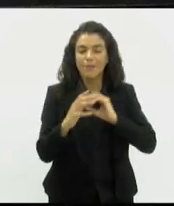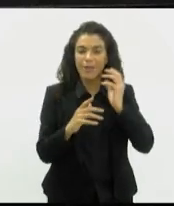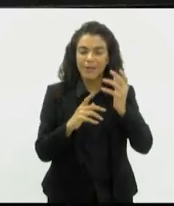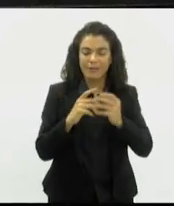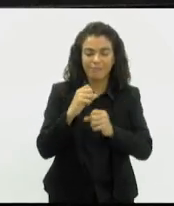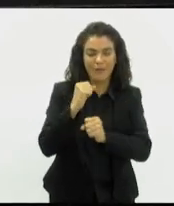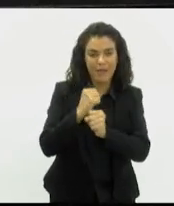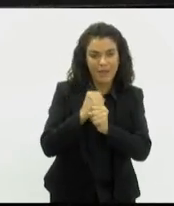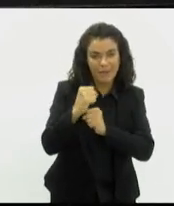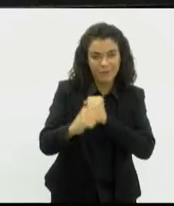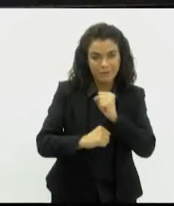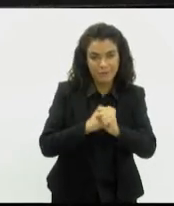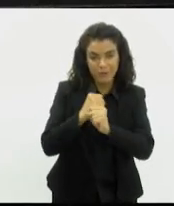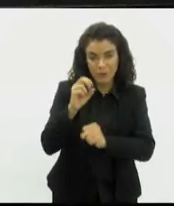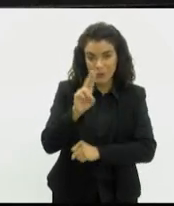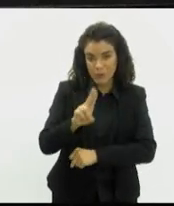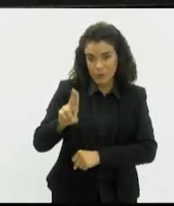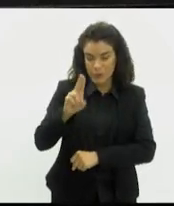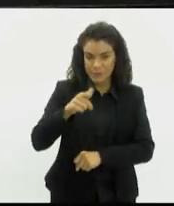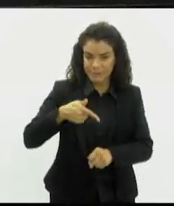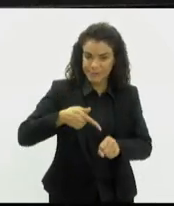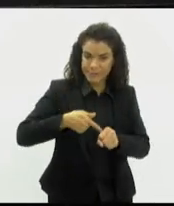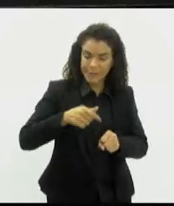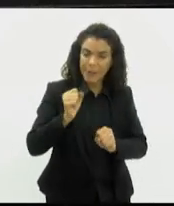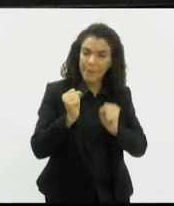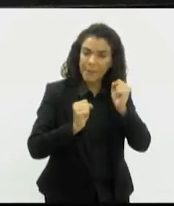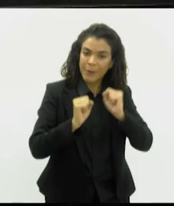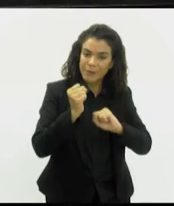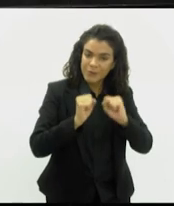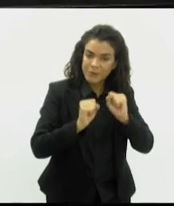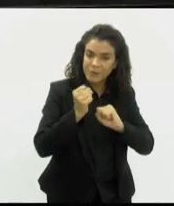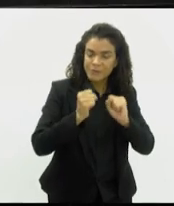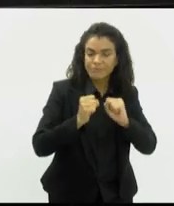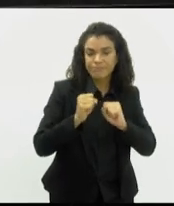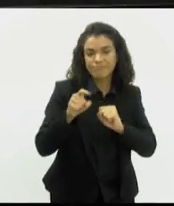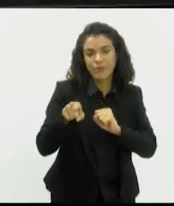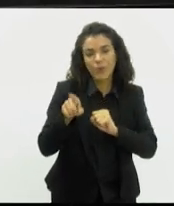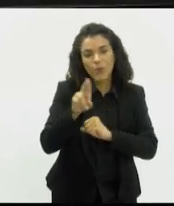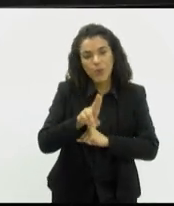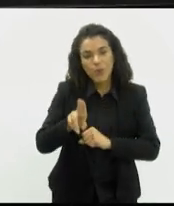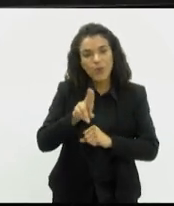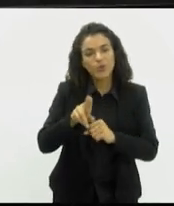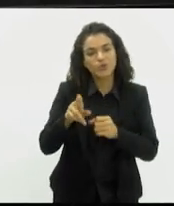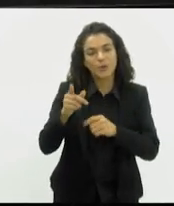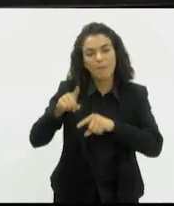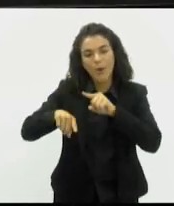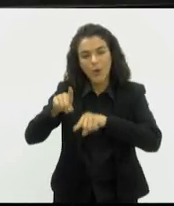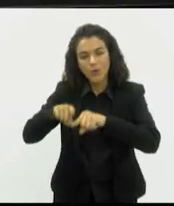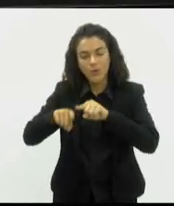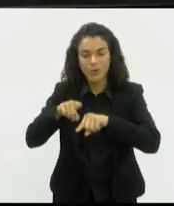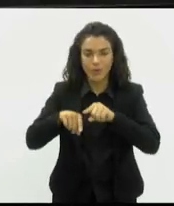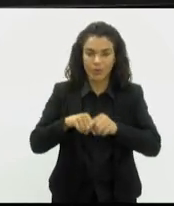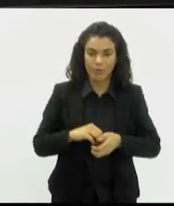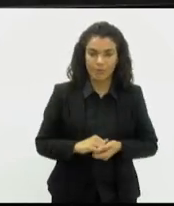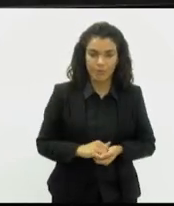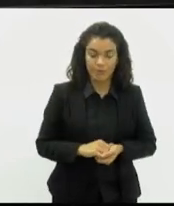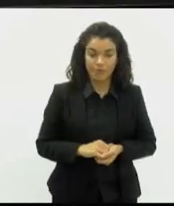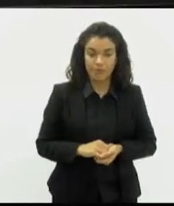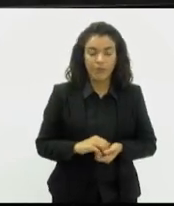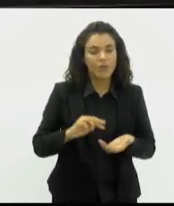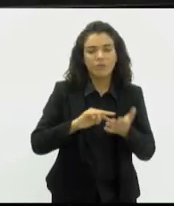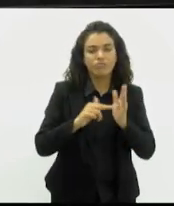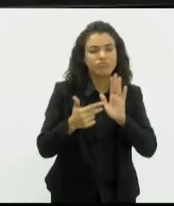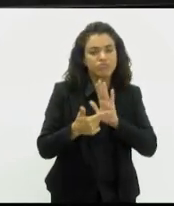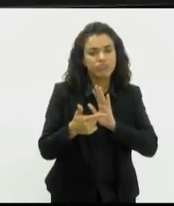anualmente através do uso da gasolina e da produção e processos do refinamento do petróleo. Ou seja, há